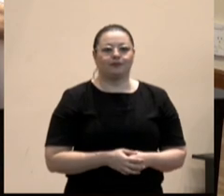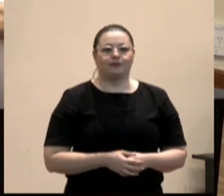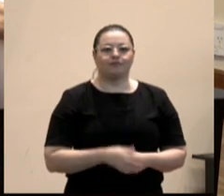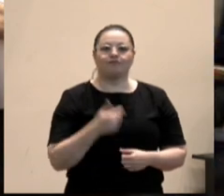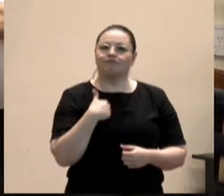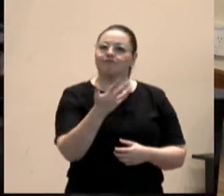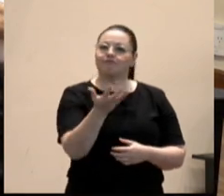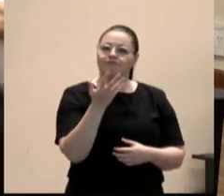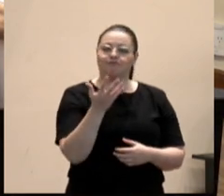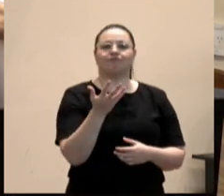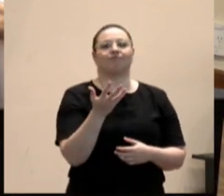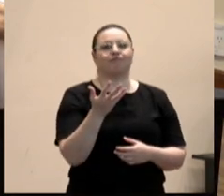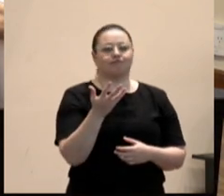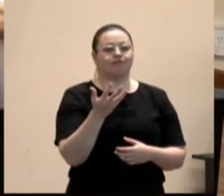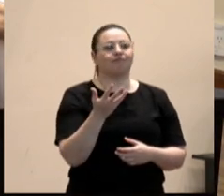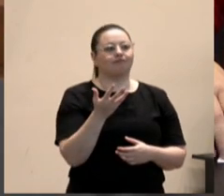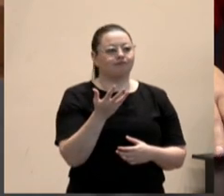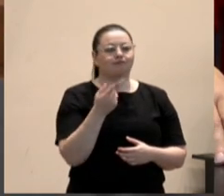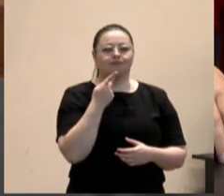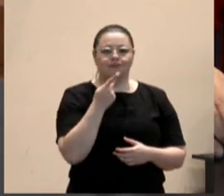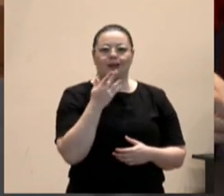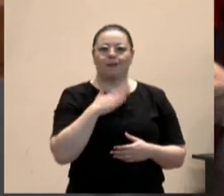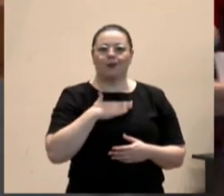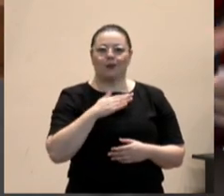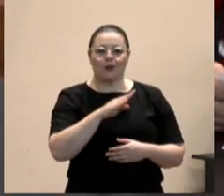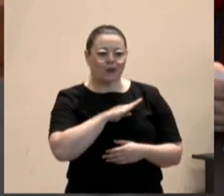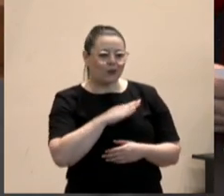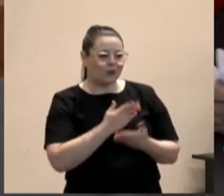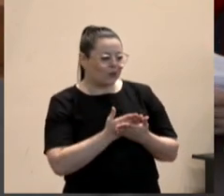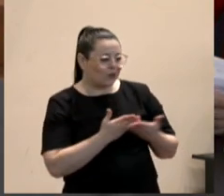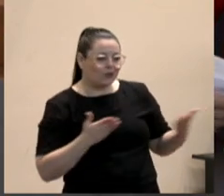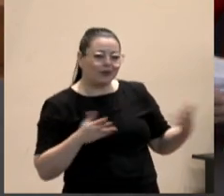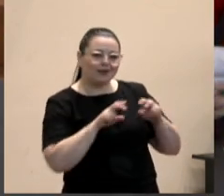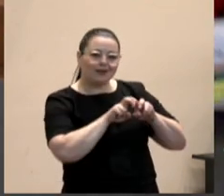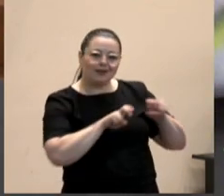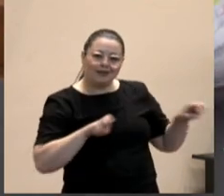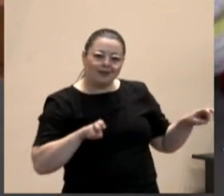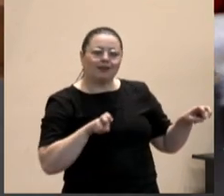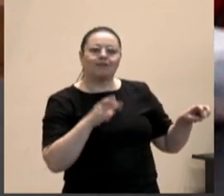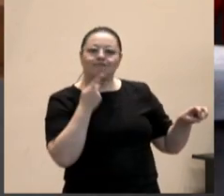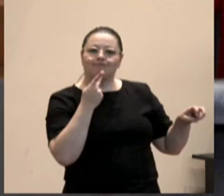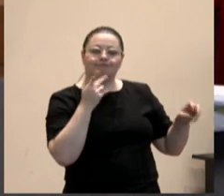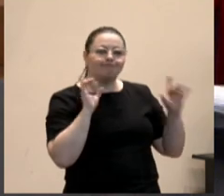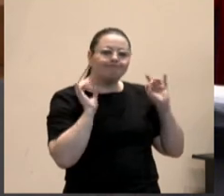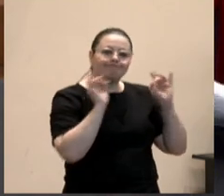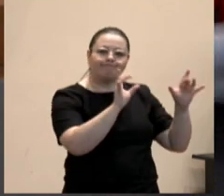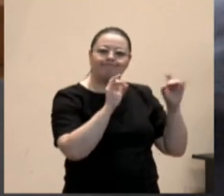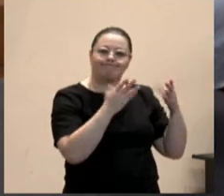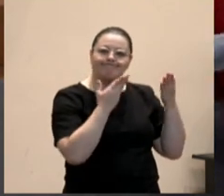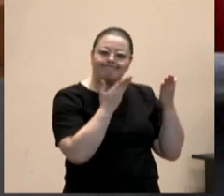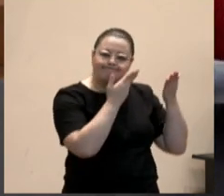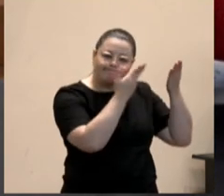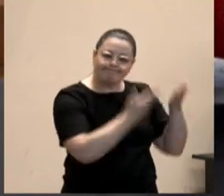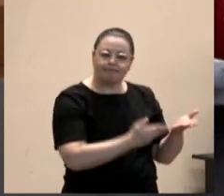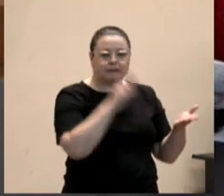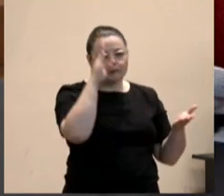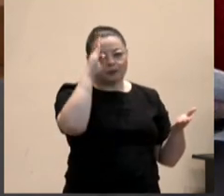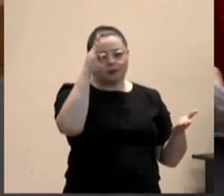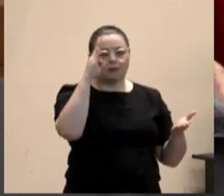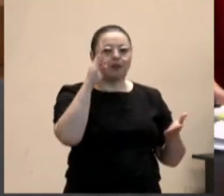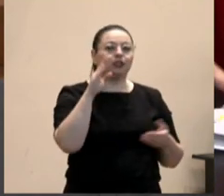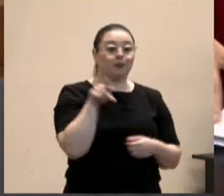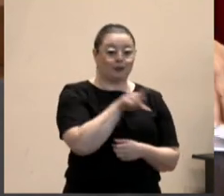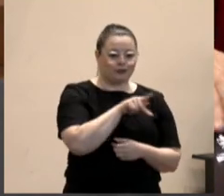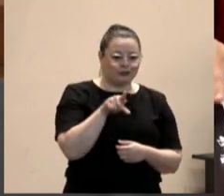Quero saudar aqui os meus colegas de mesa, saudar de forma especial a deputada e professora Luciane